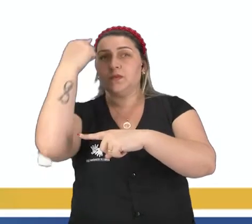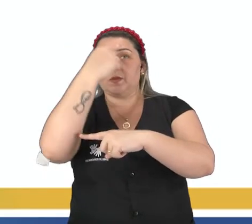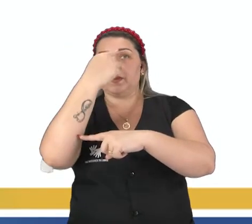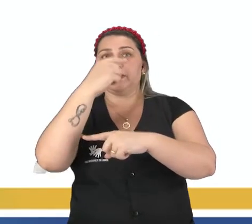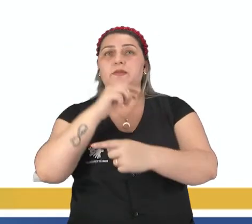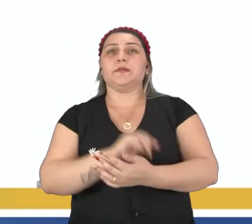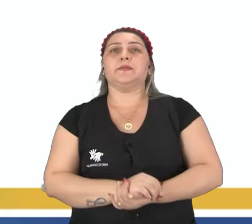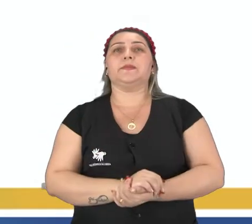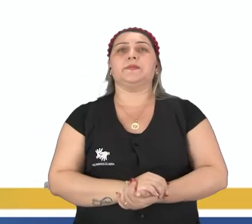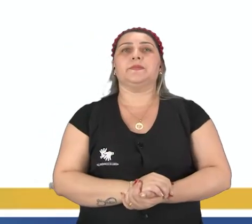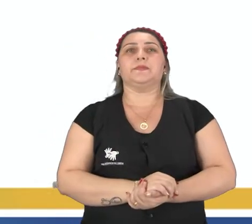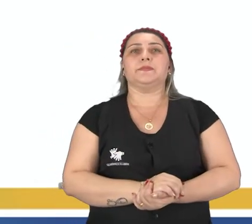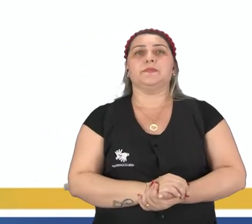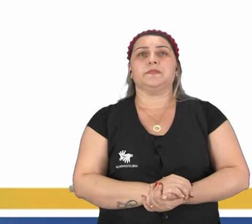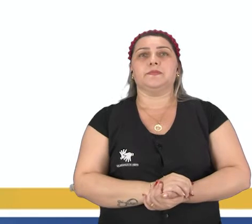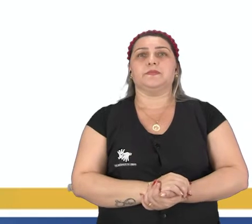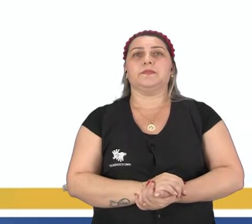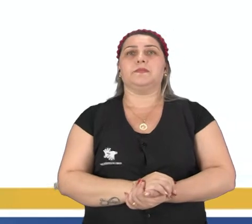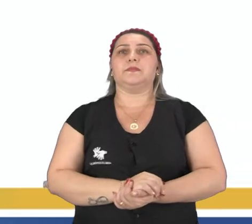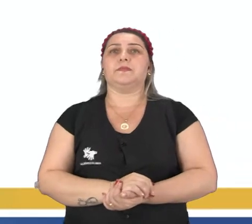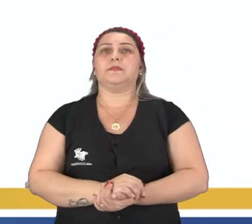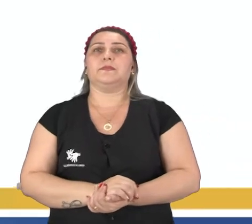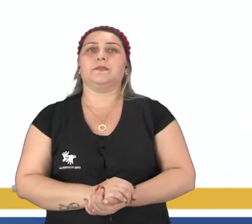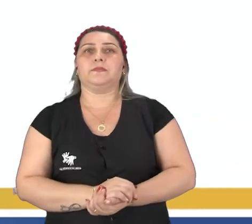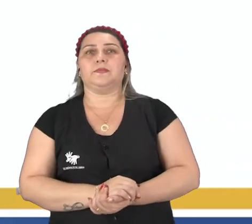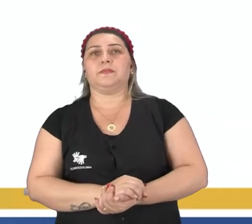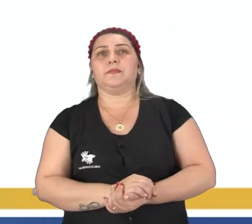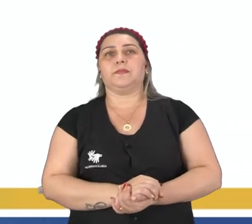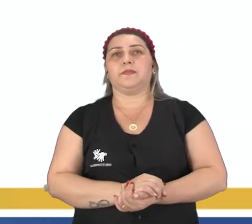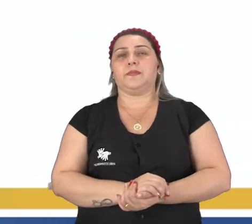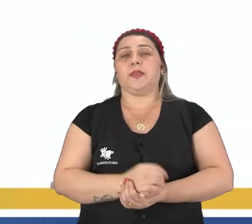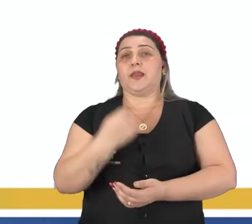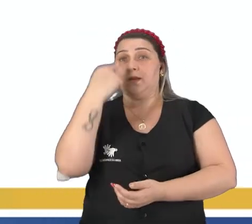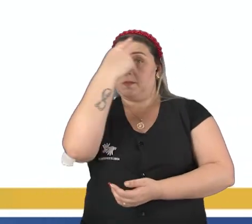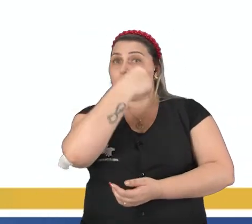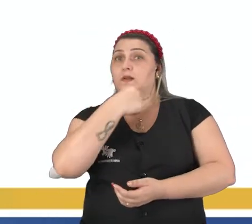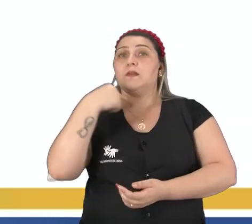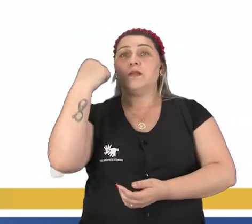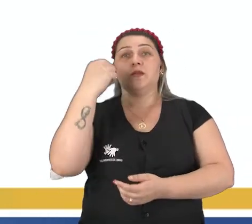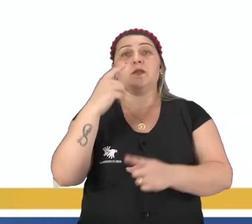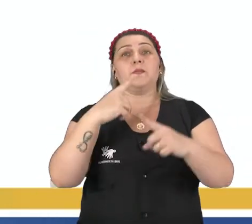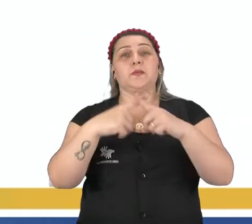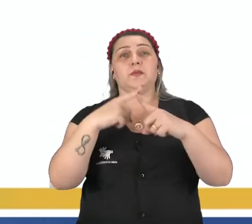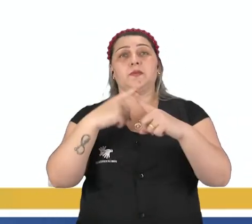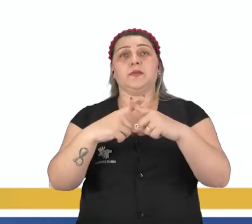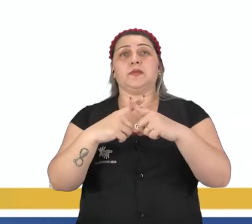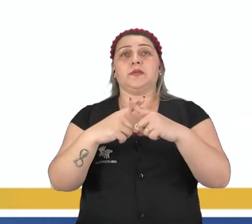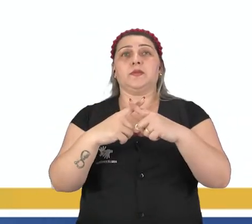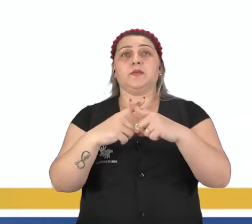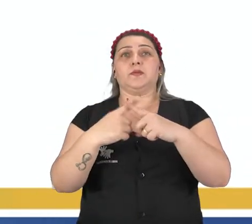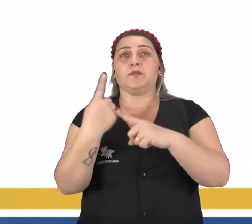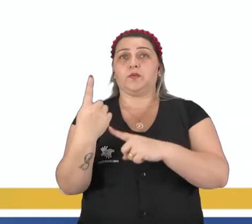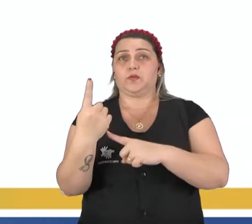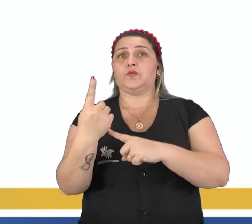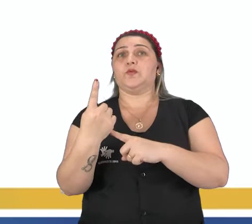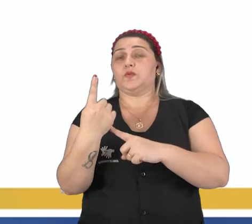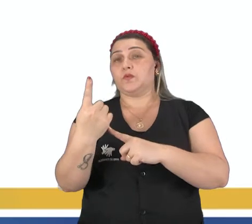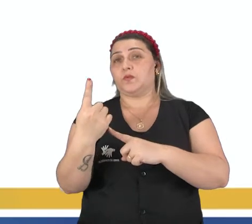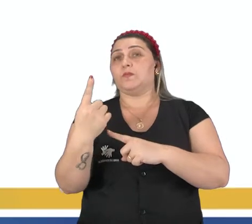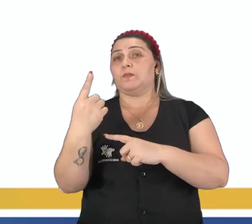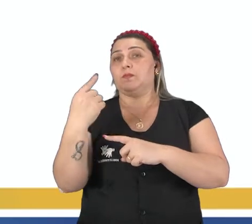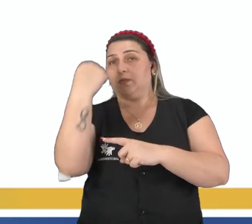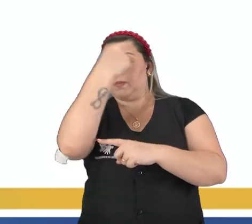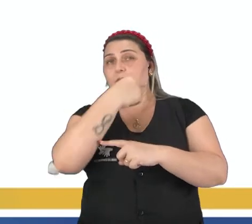questão deu que essa pessoa usou o chuveiro durante 1 hora. Ela tomou o banho de 1 hora. Então, você vai multiplicar 5.000 vezes 1, que é a